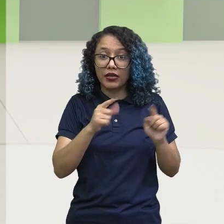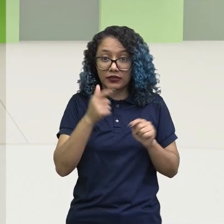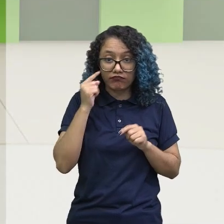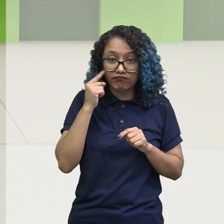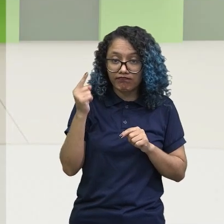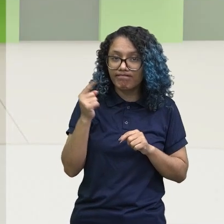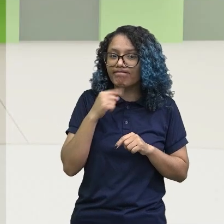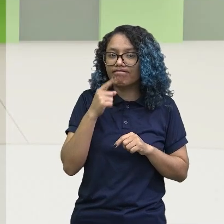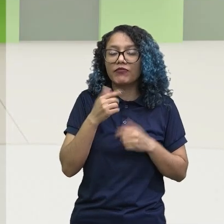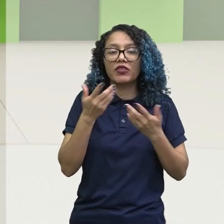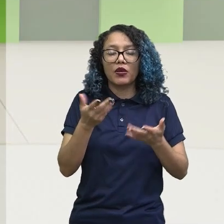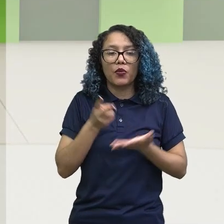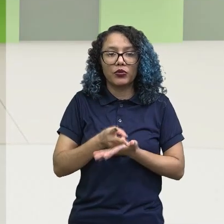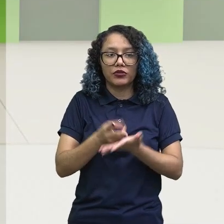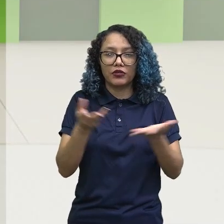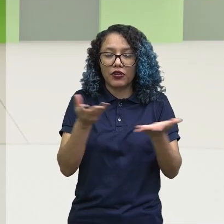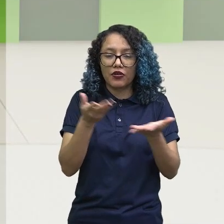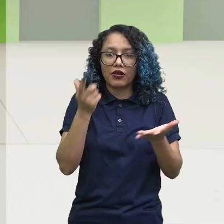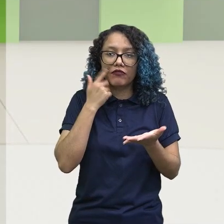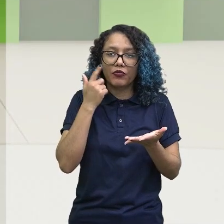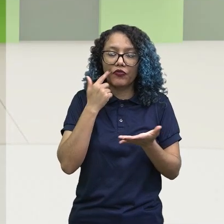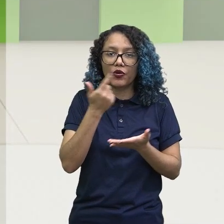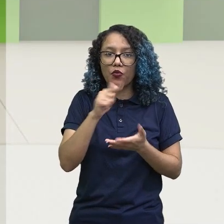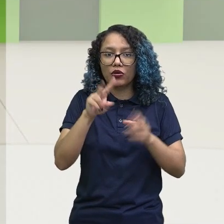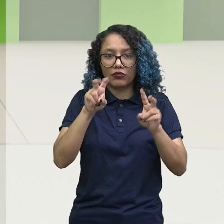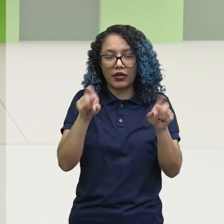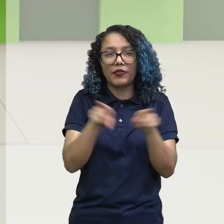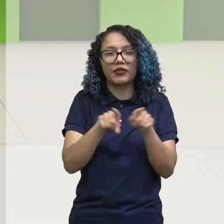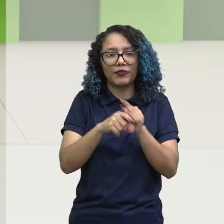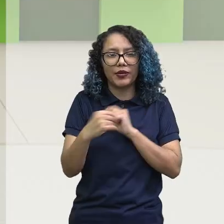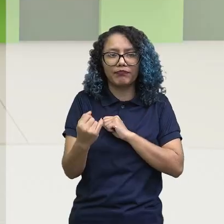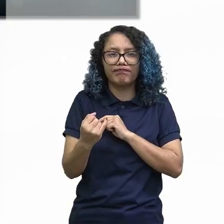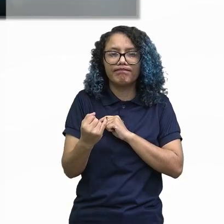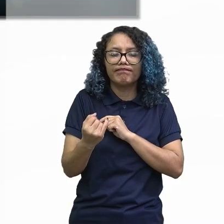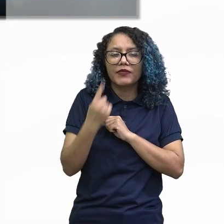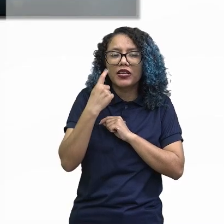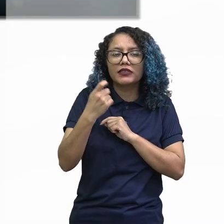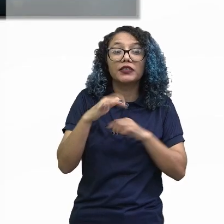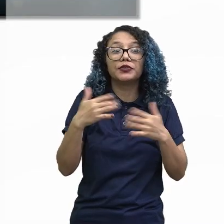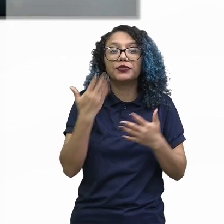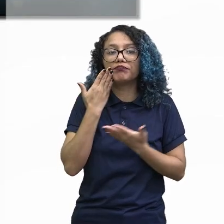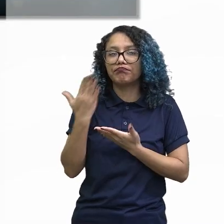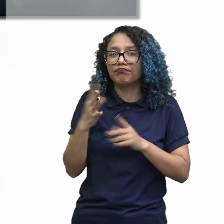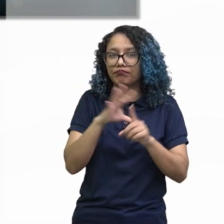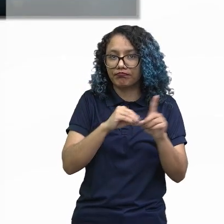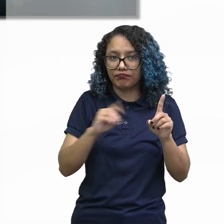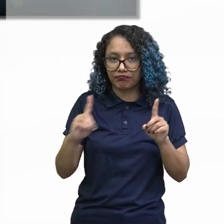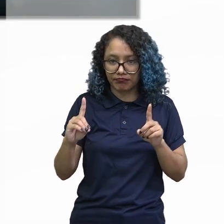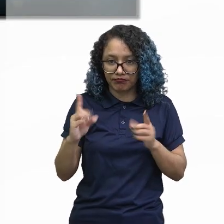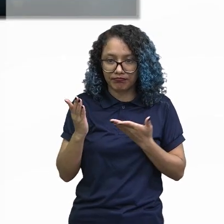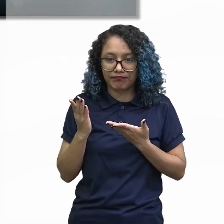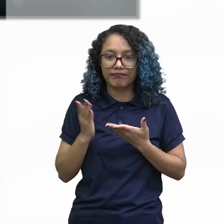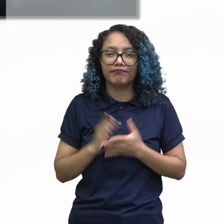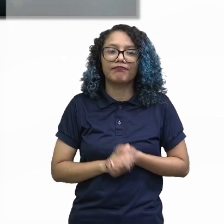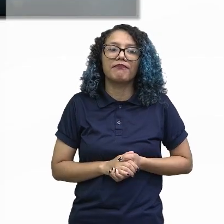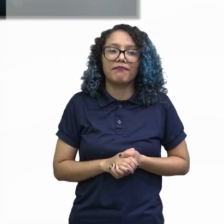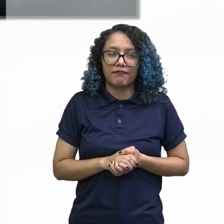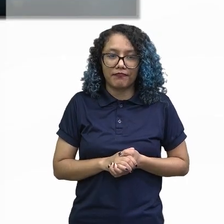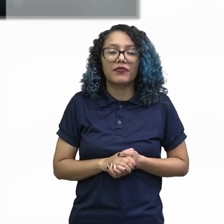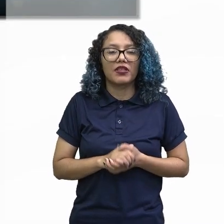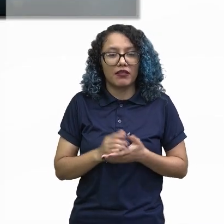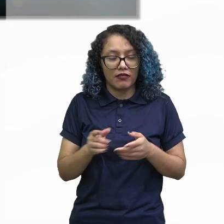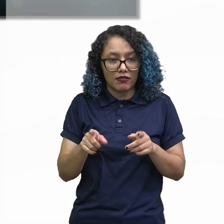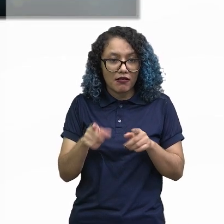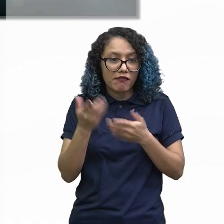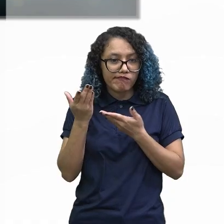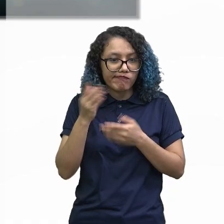genética, né, células-tronco, vamos agora falar sobre um assunto bem interessante, que é a clonagem. Vamos observar aí. A clonagem é uma técnica capaz